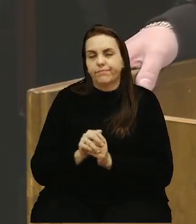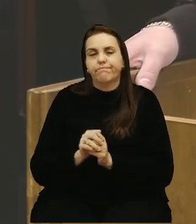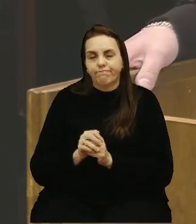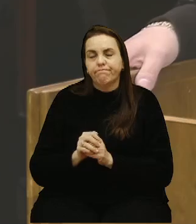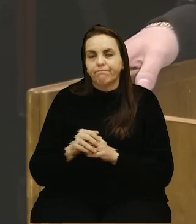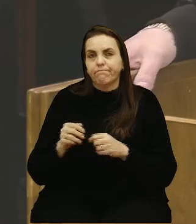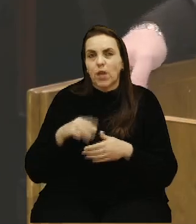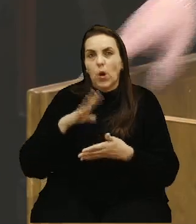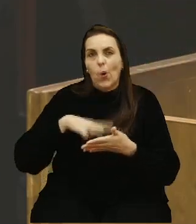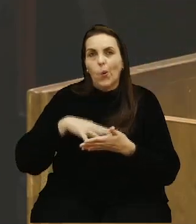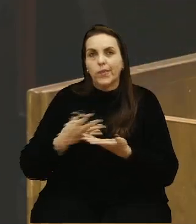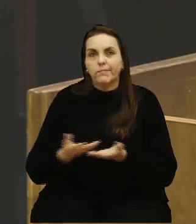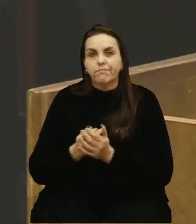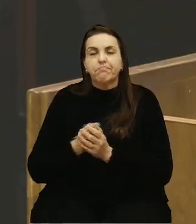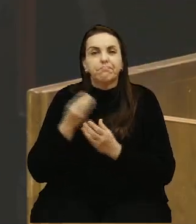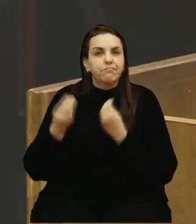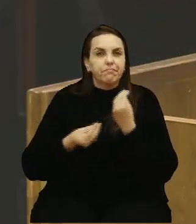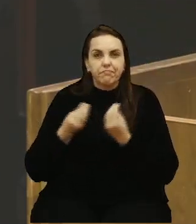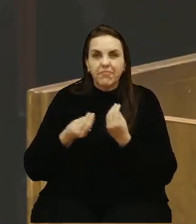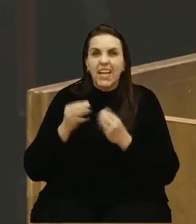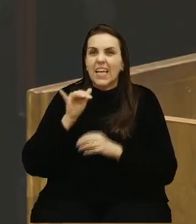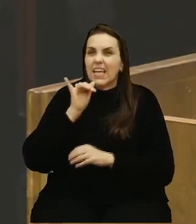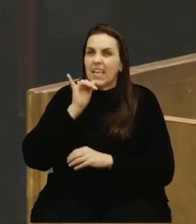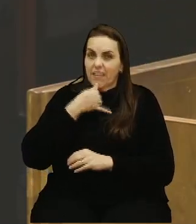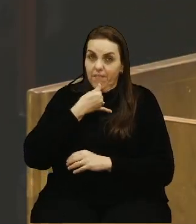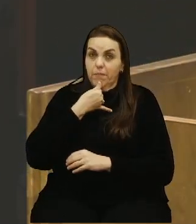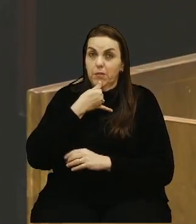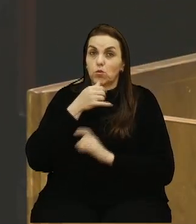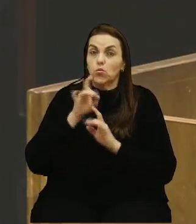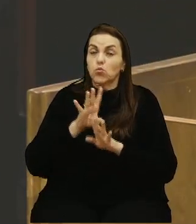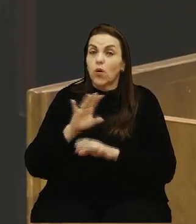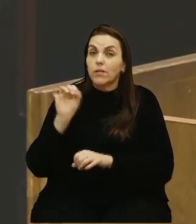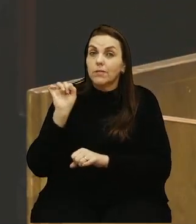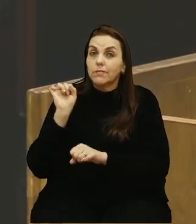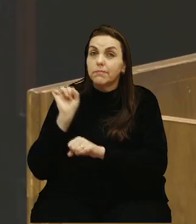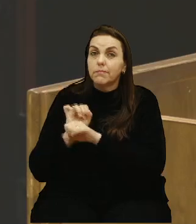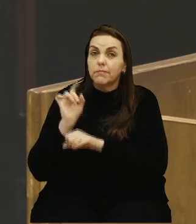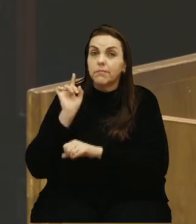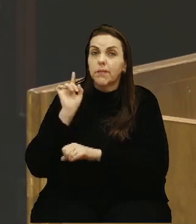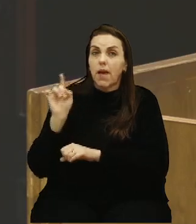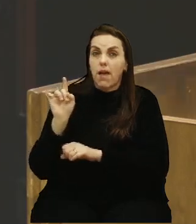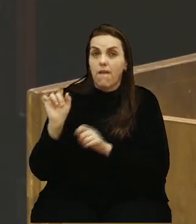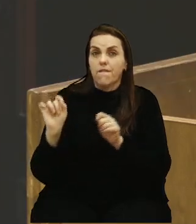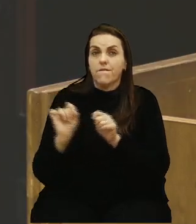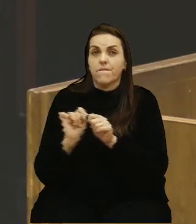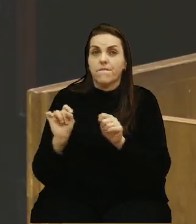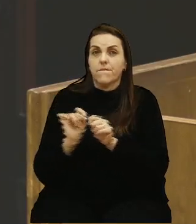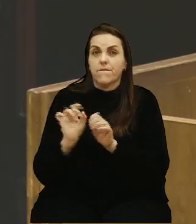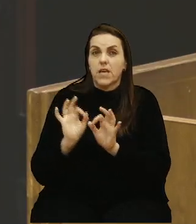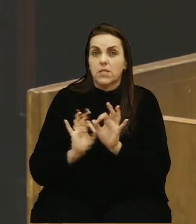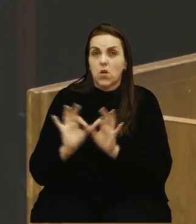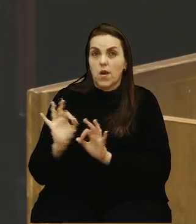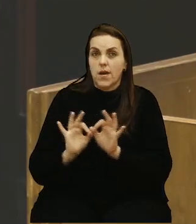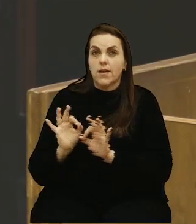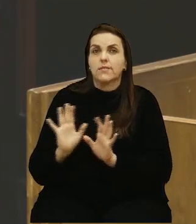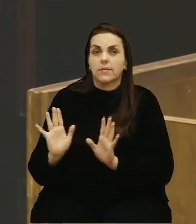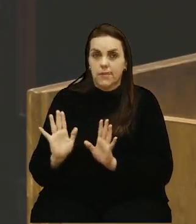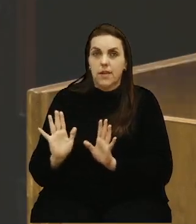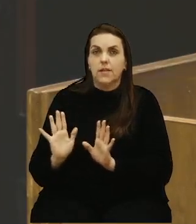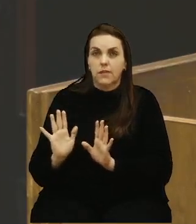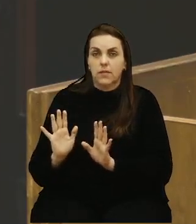Infelizmente, eu só espero que ele tenha se mexido, para não dizer em outras